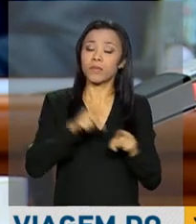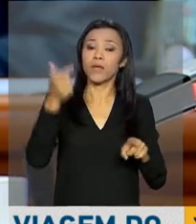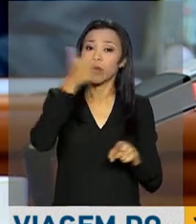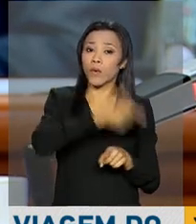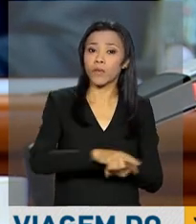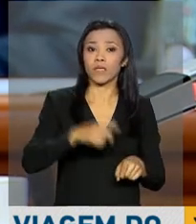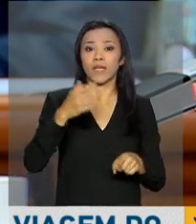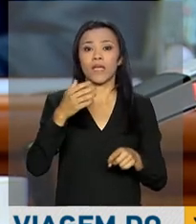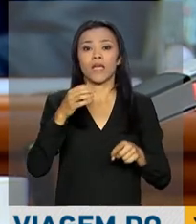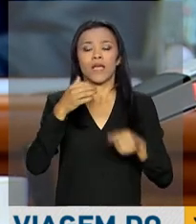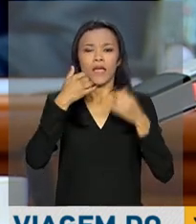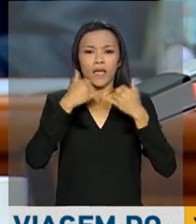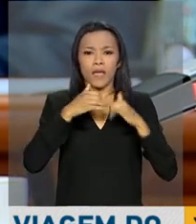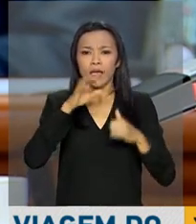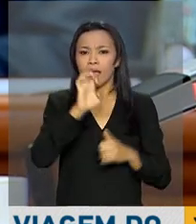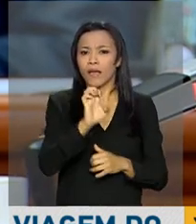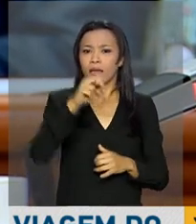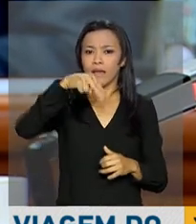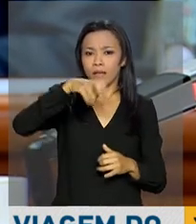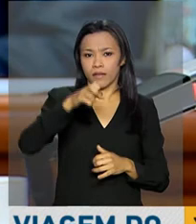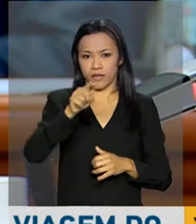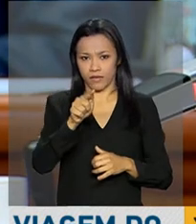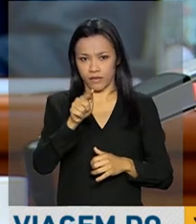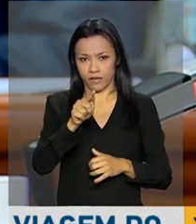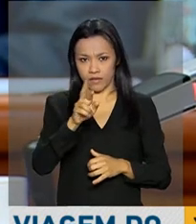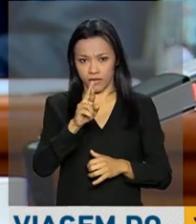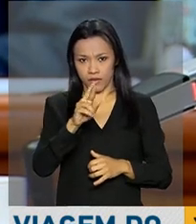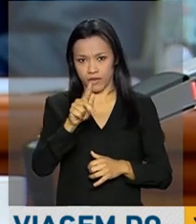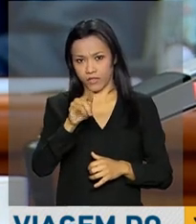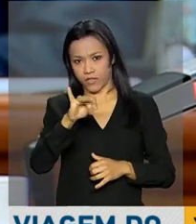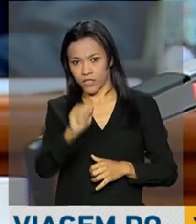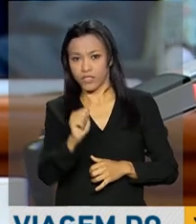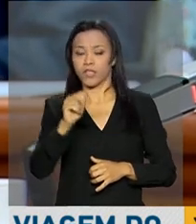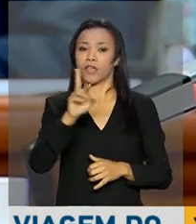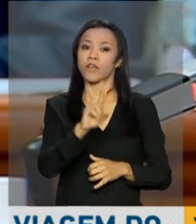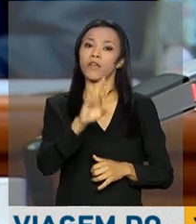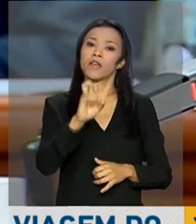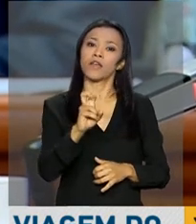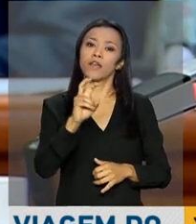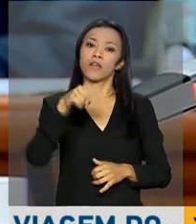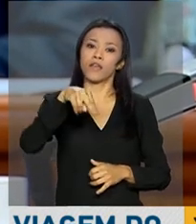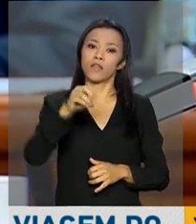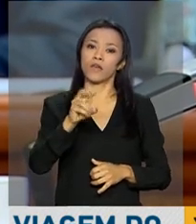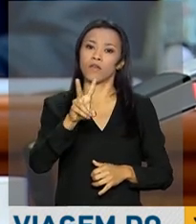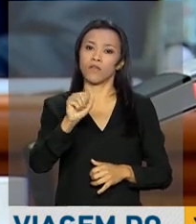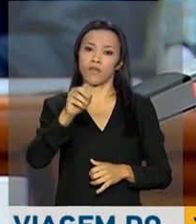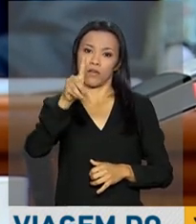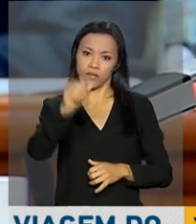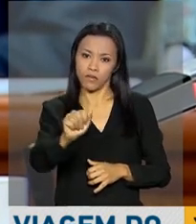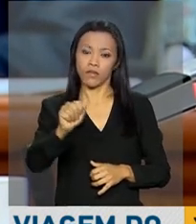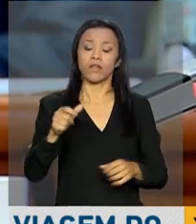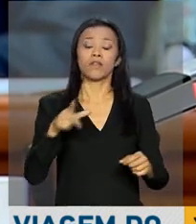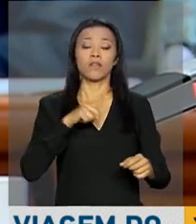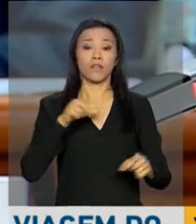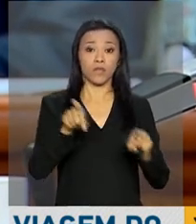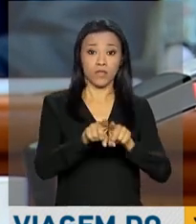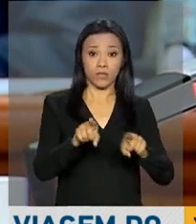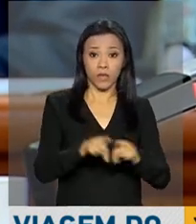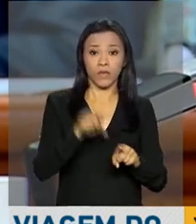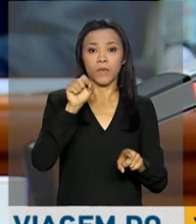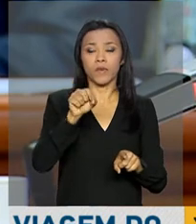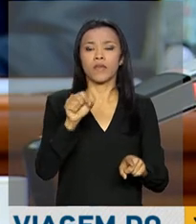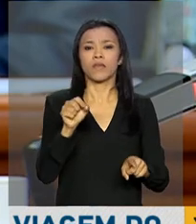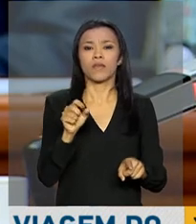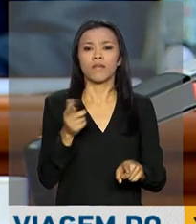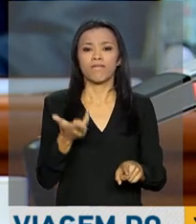grande potencial para conjugar nossas capacidades e construir uma aliança que concilie a crescente